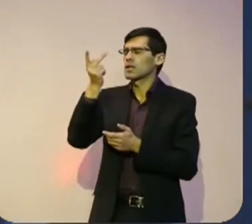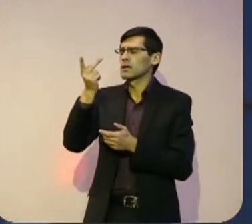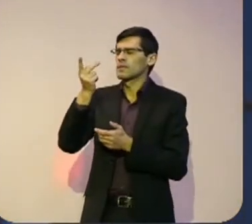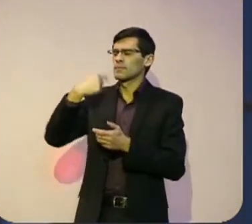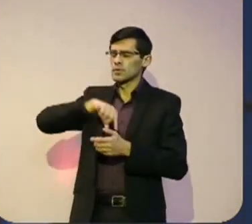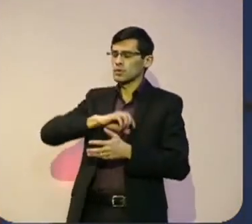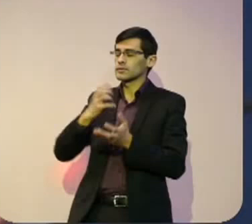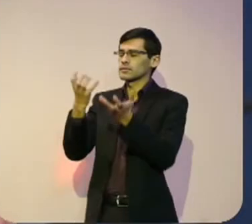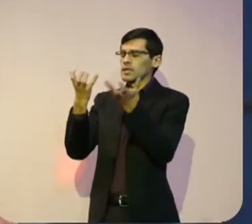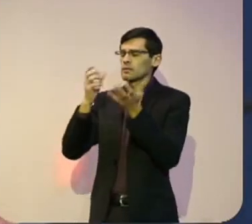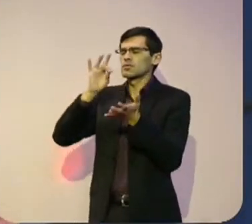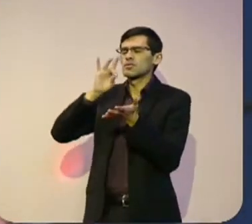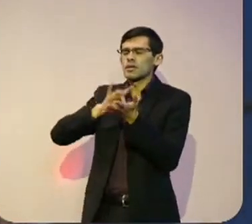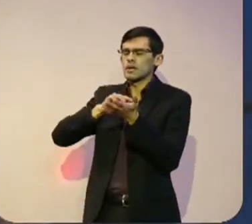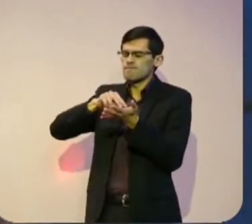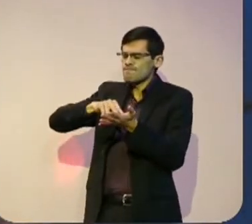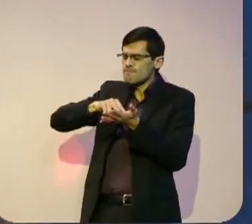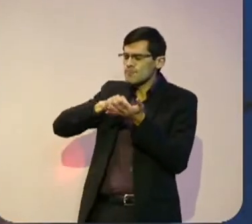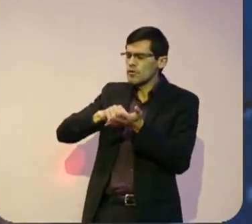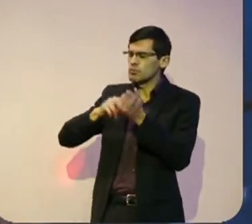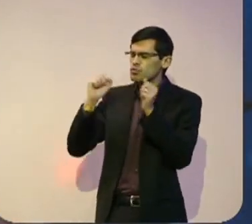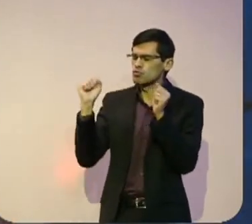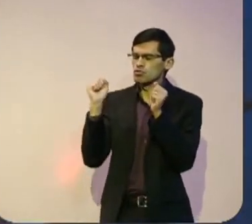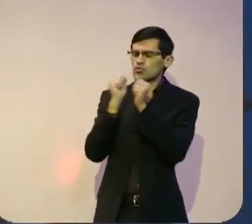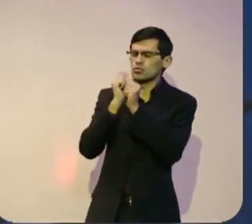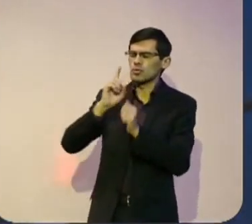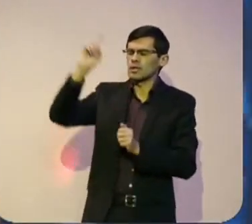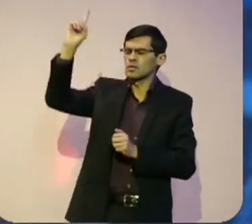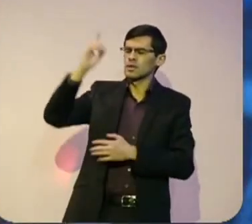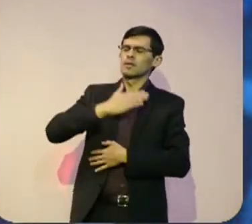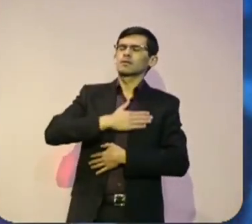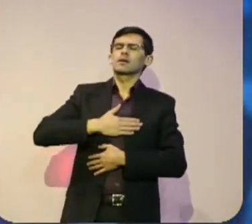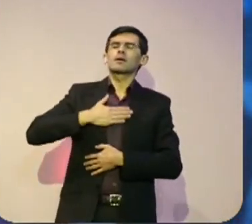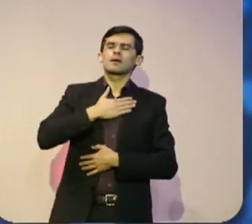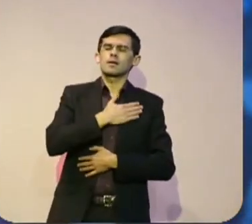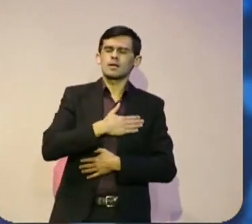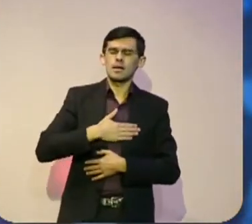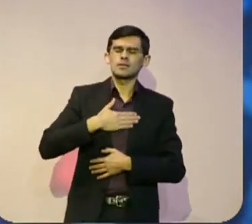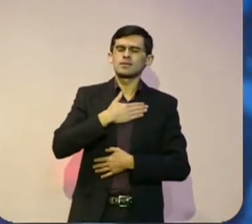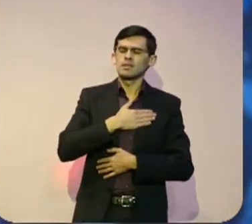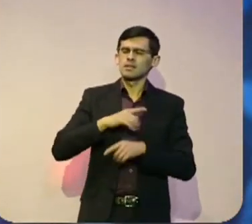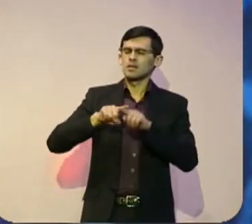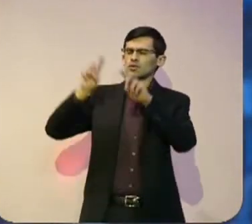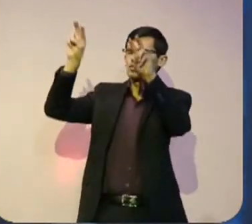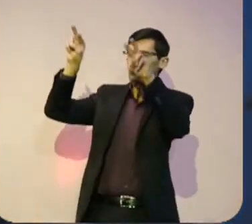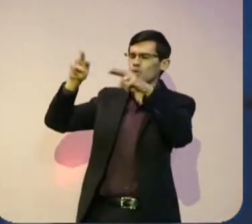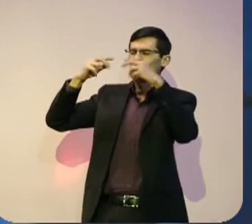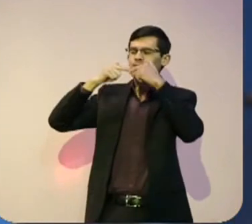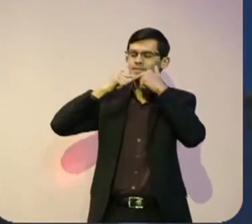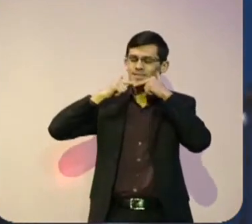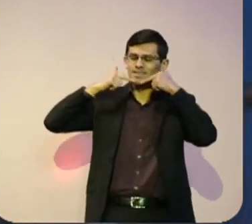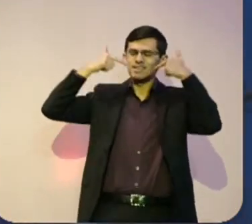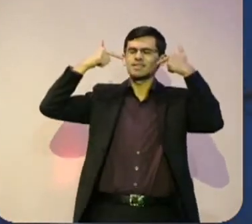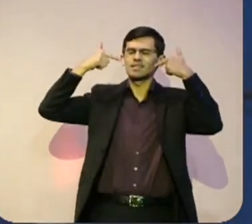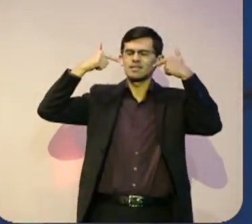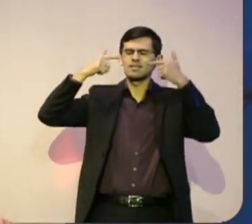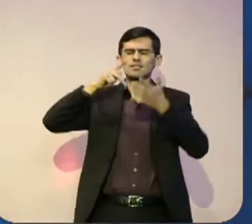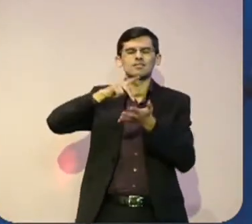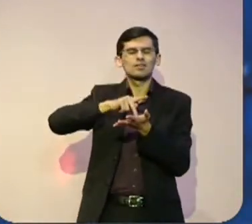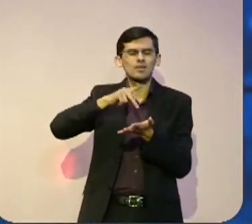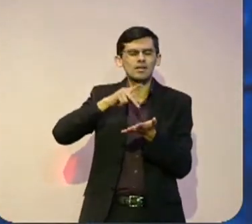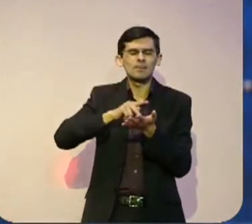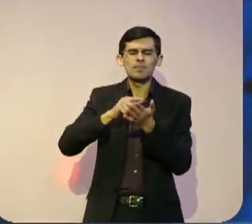ser aqueles que permanecem contigo, que te agradam, que trazem sorriso ao teu coração, que alegram o